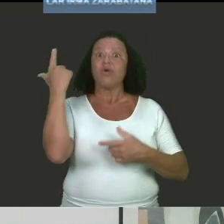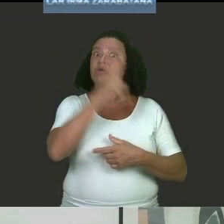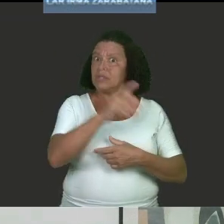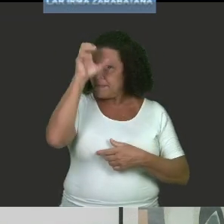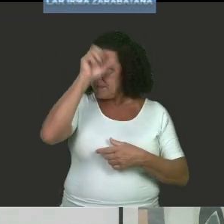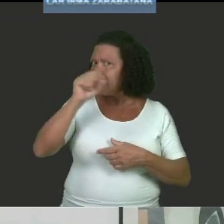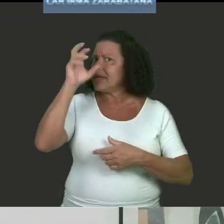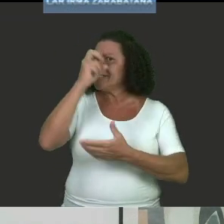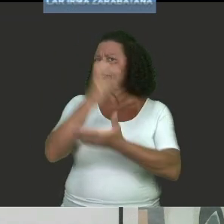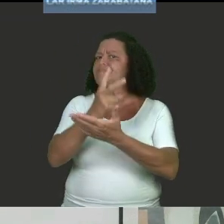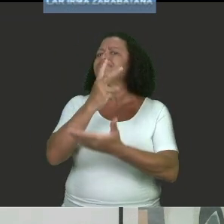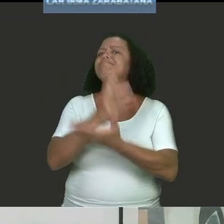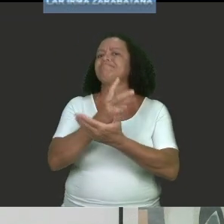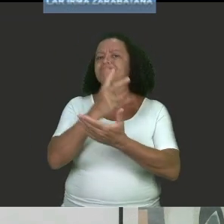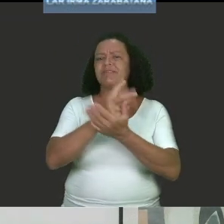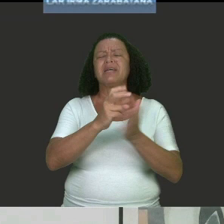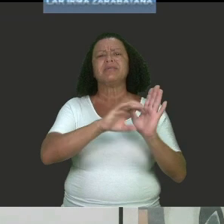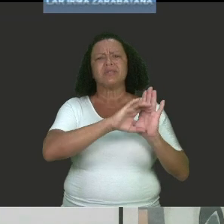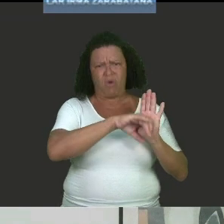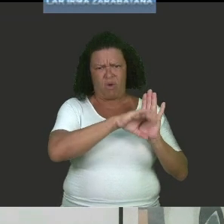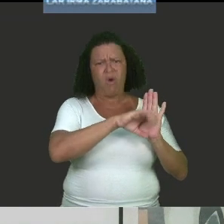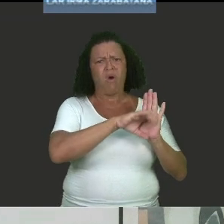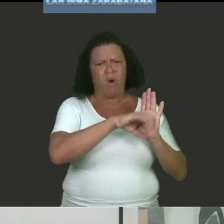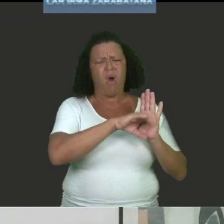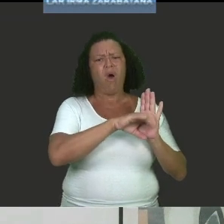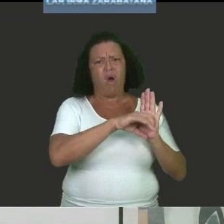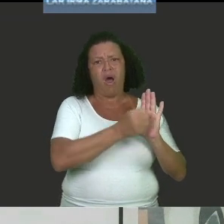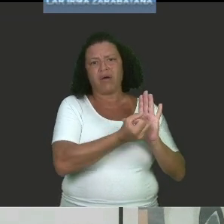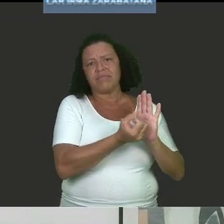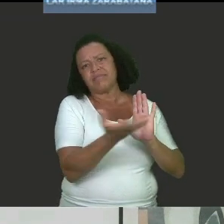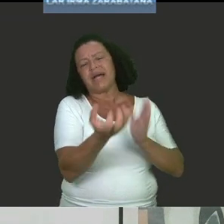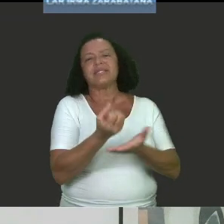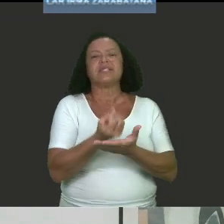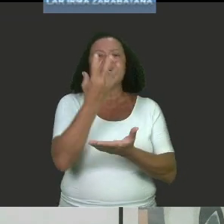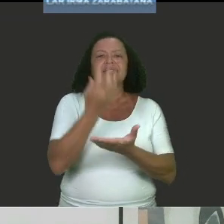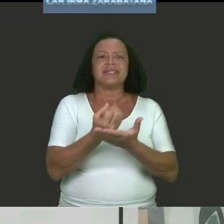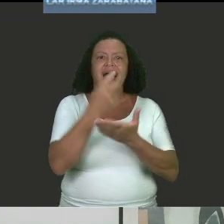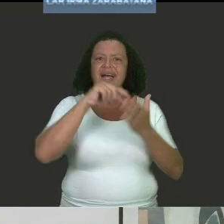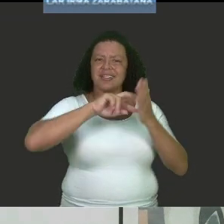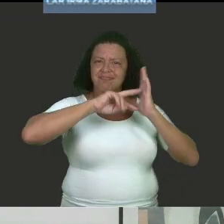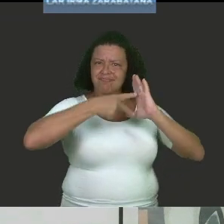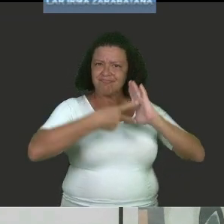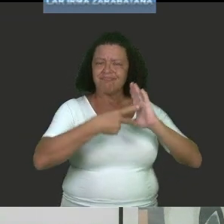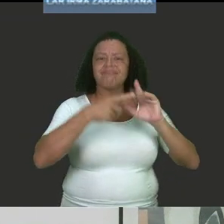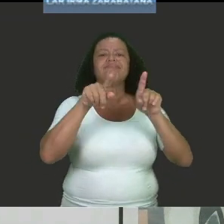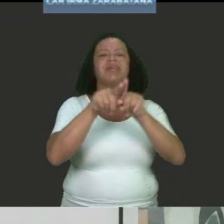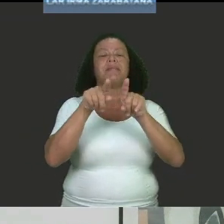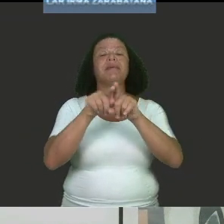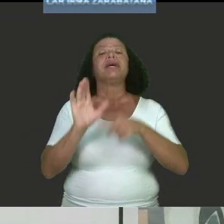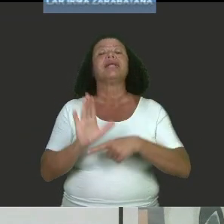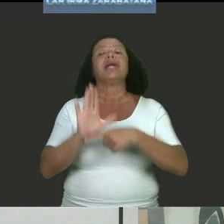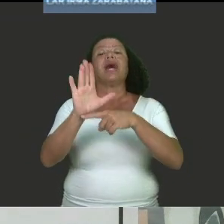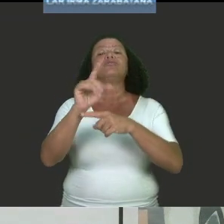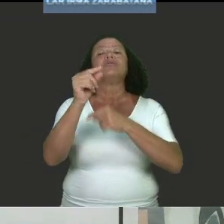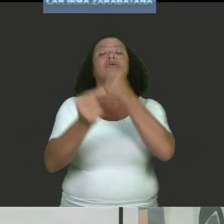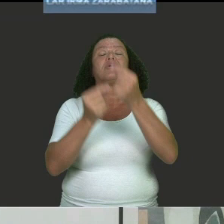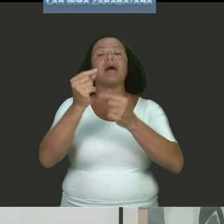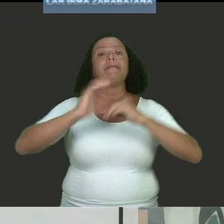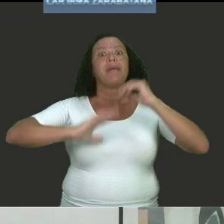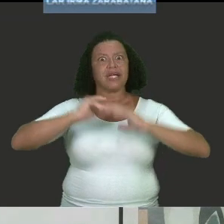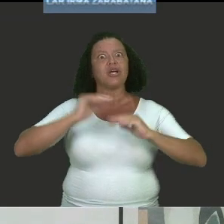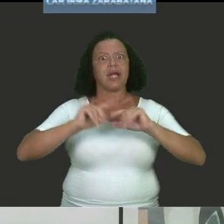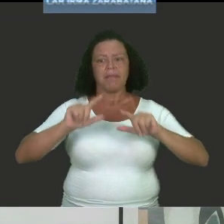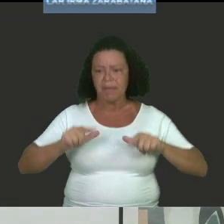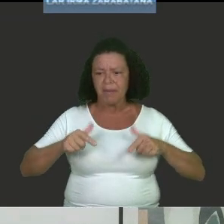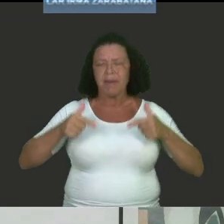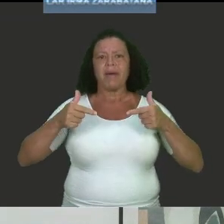mais sobre esses conceitos trazidos pela doutrina espírita e também que eles nos ajudem a colocar em prática